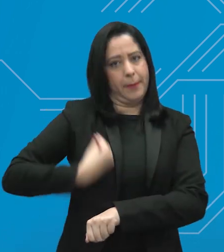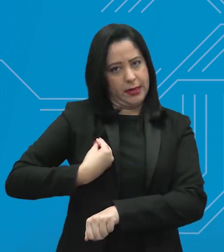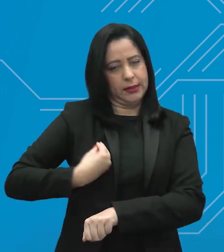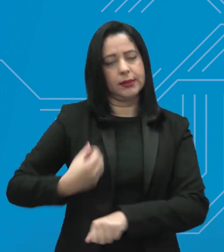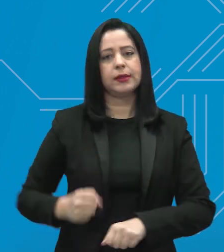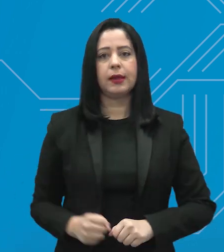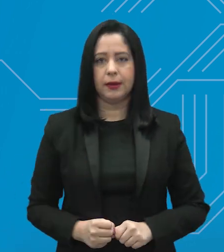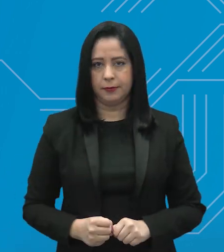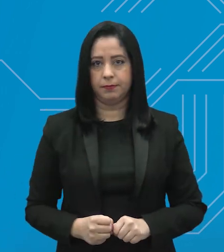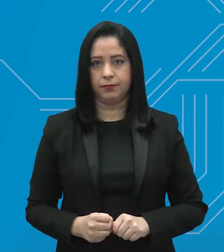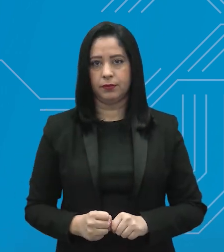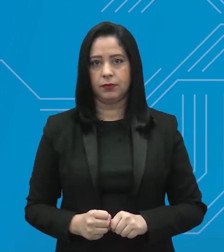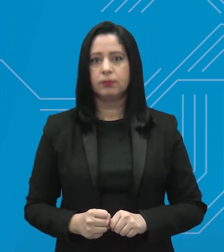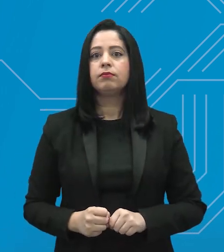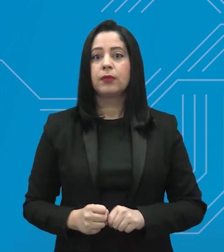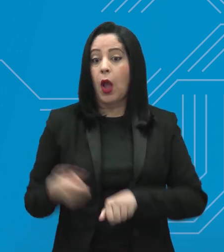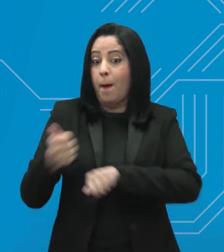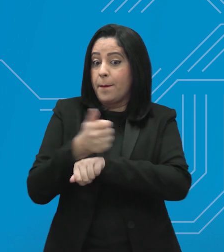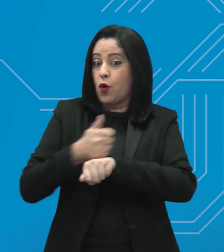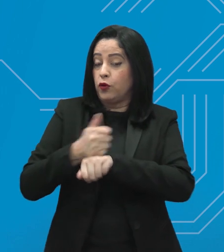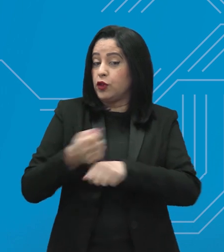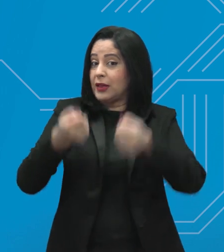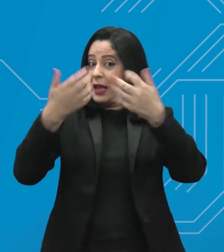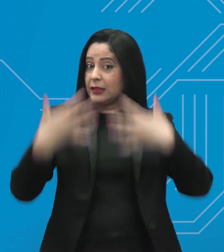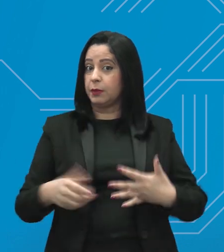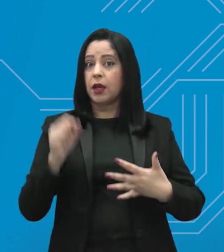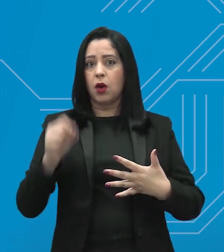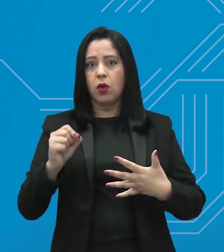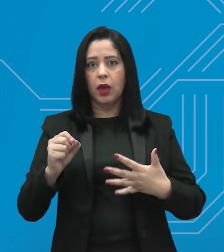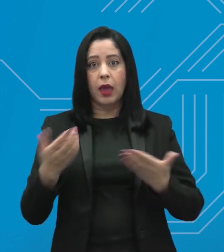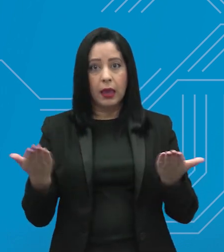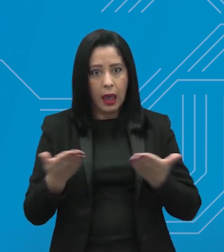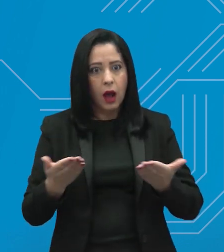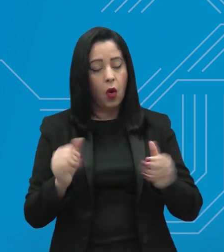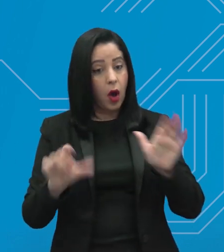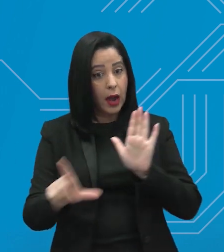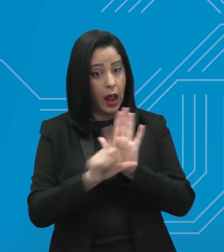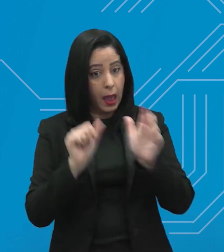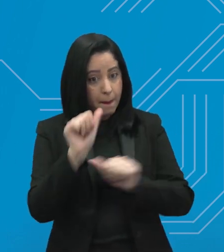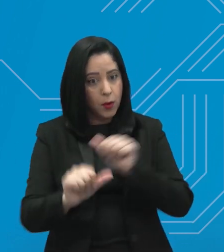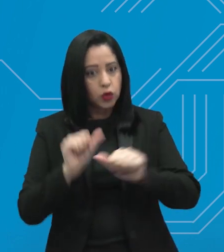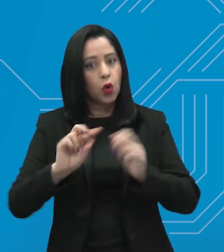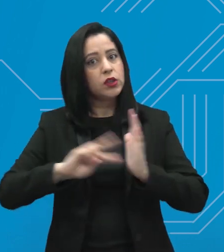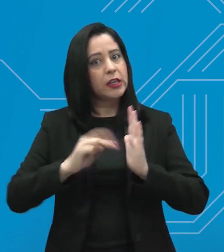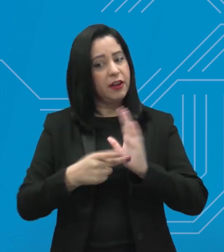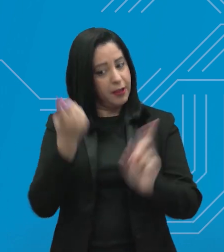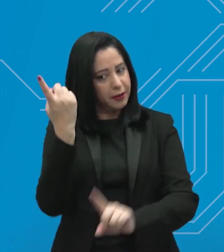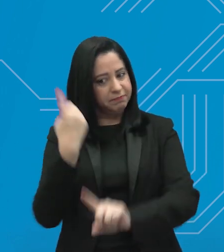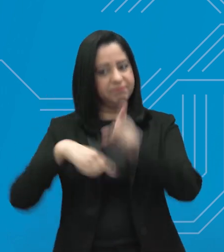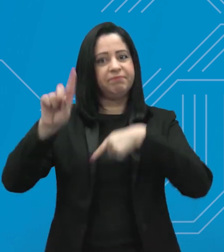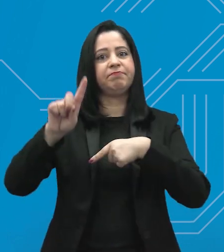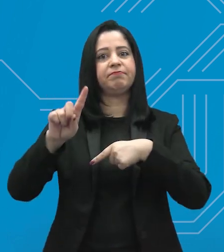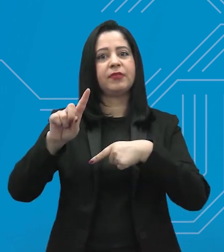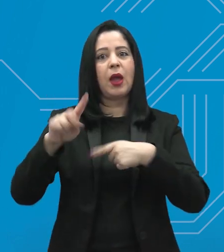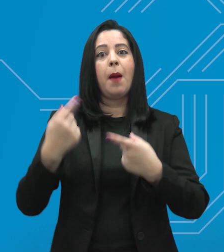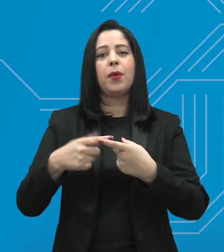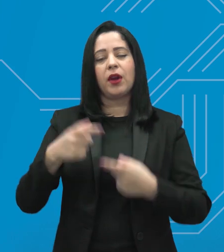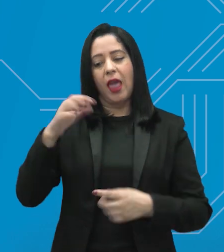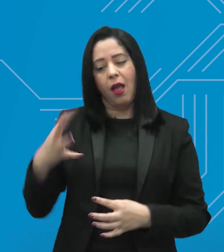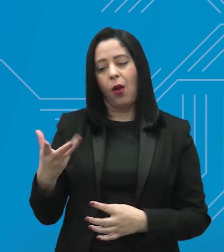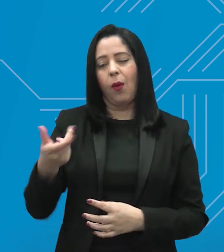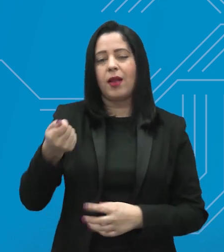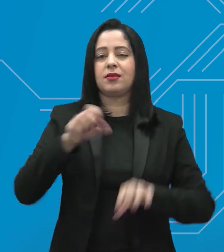no formato presencial. Educadores de São José entendem que as mudanças representam um avanço na busca